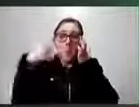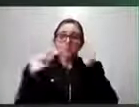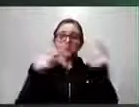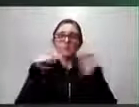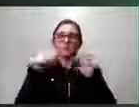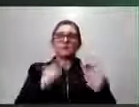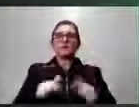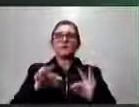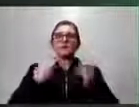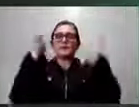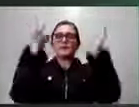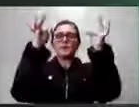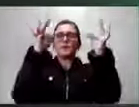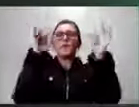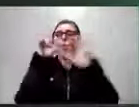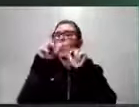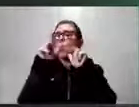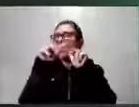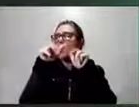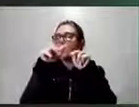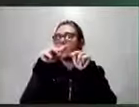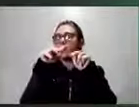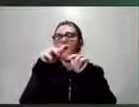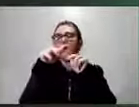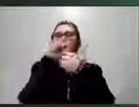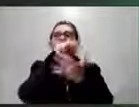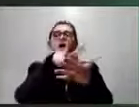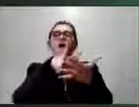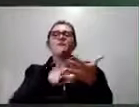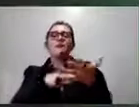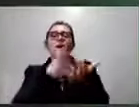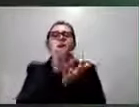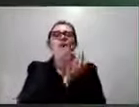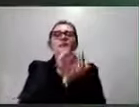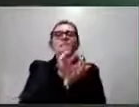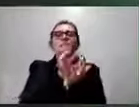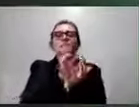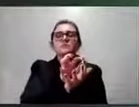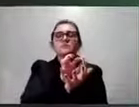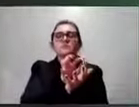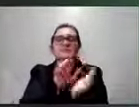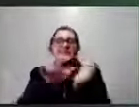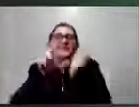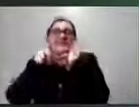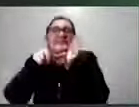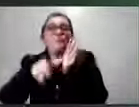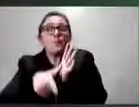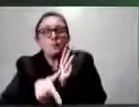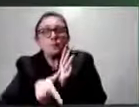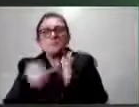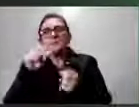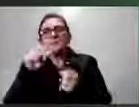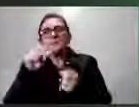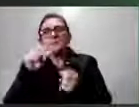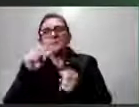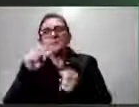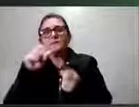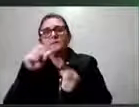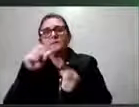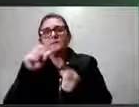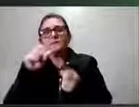60% nunca ou pouquíssimas vezes avaliaram a articulação temporomandibular depois de realizar a intervenção.